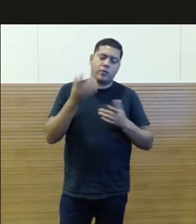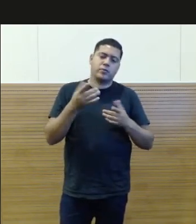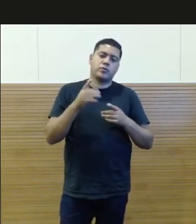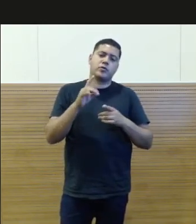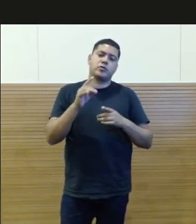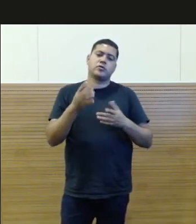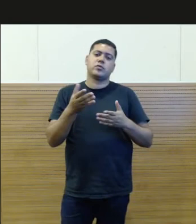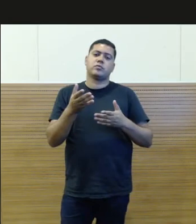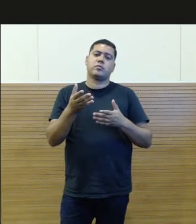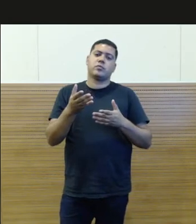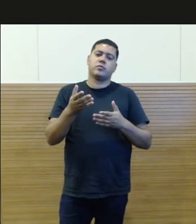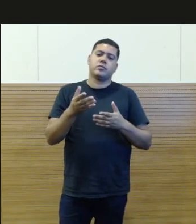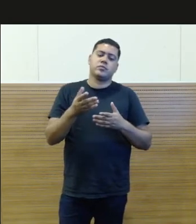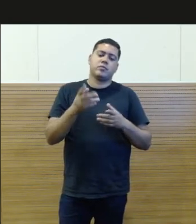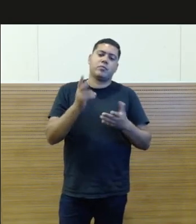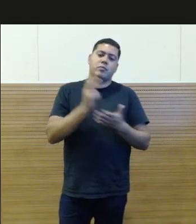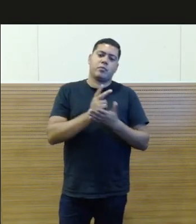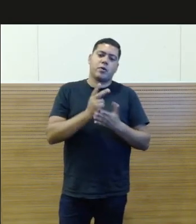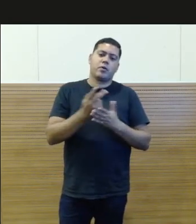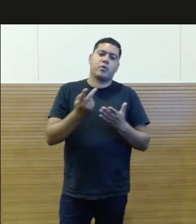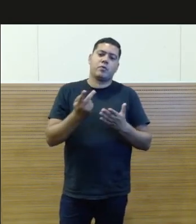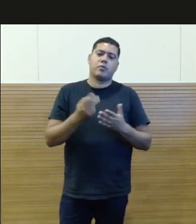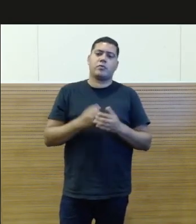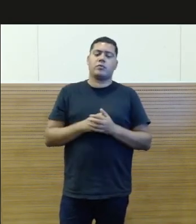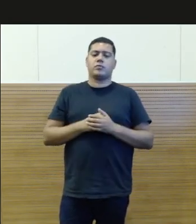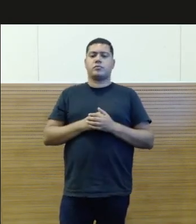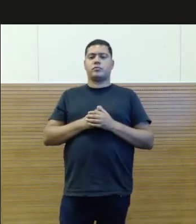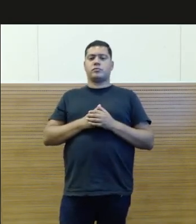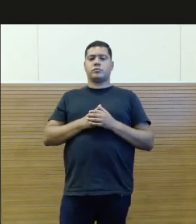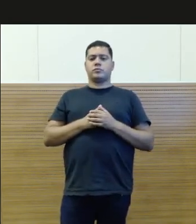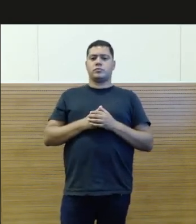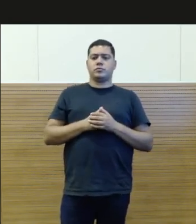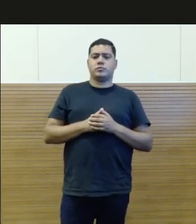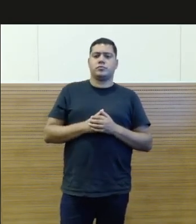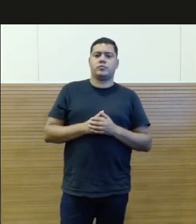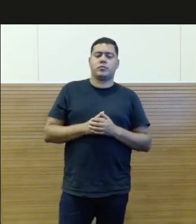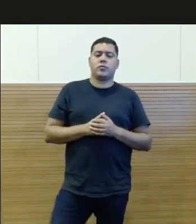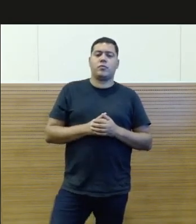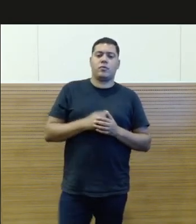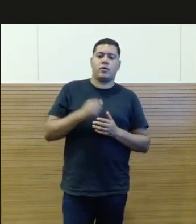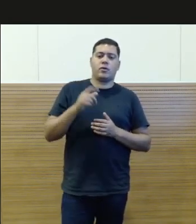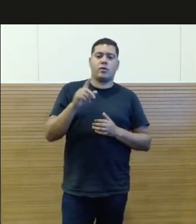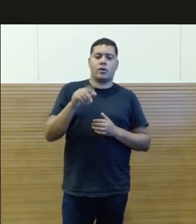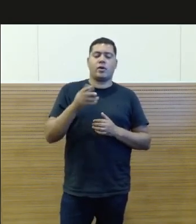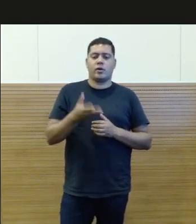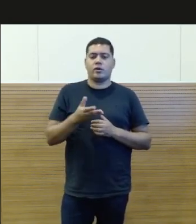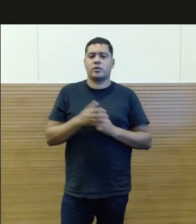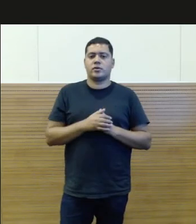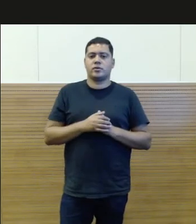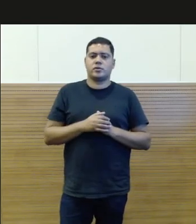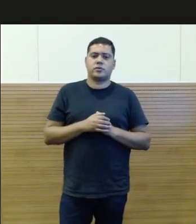incluir os pinguins, mesmo o conteúdo sendo o mesmo. Então, esses elementos que vão